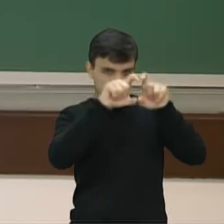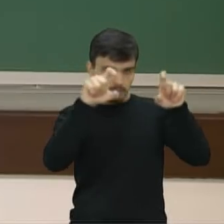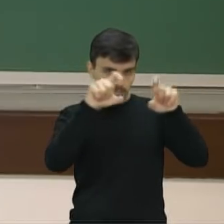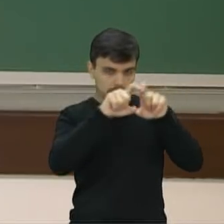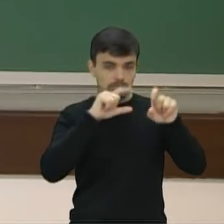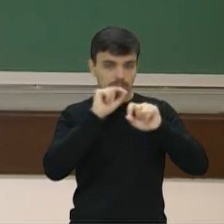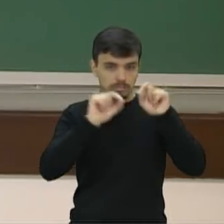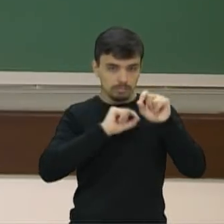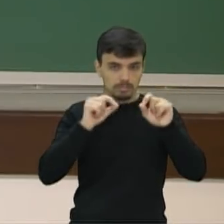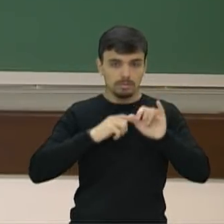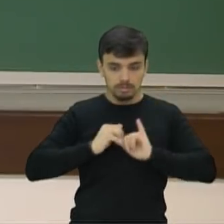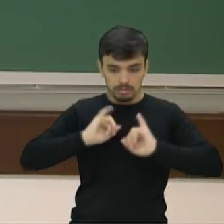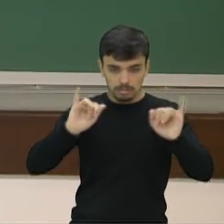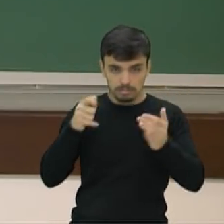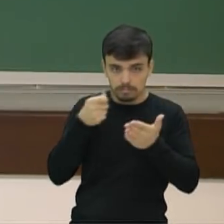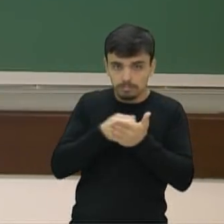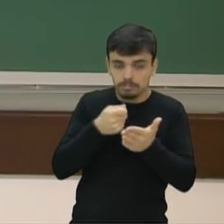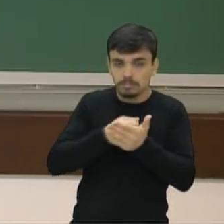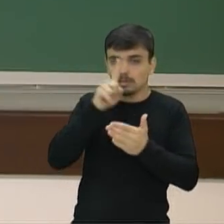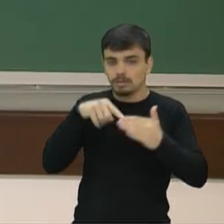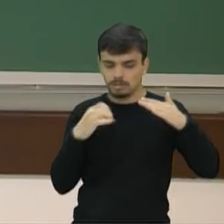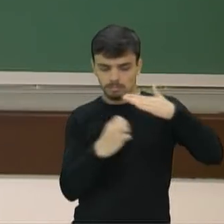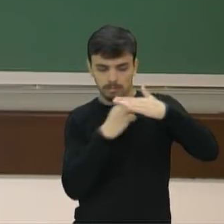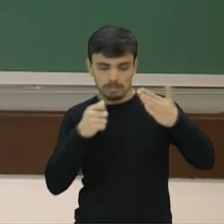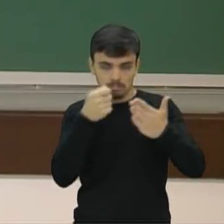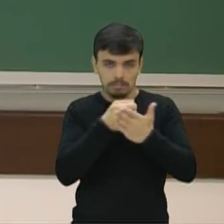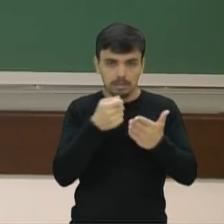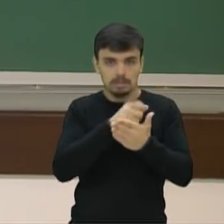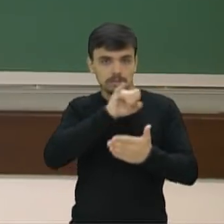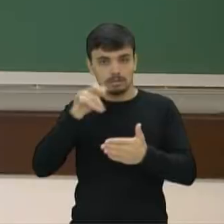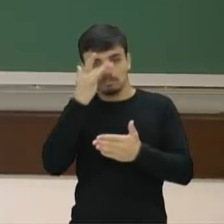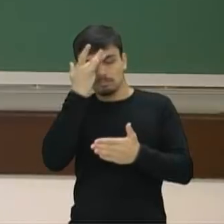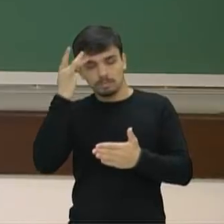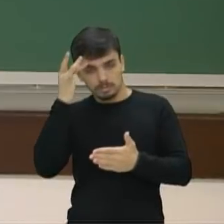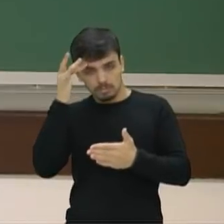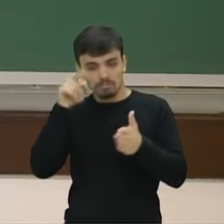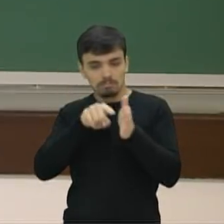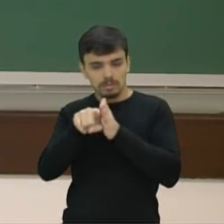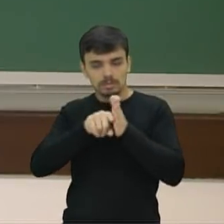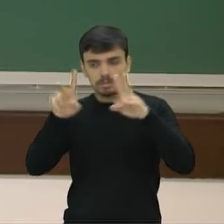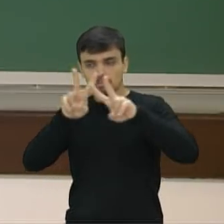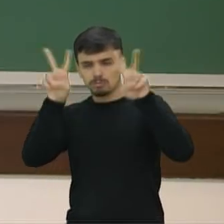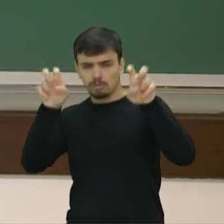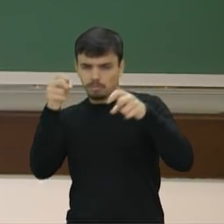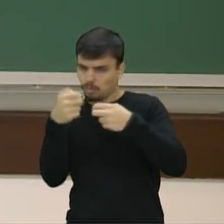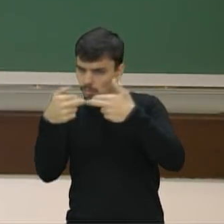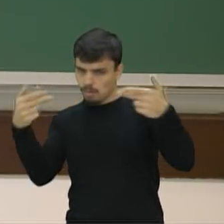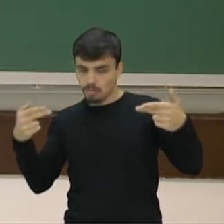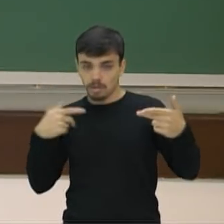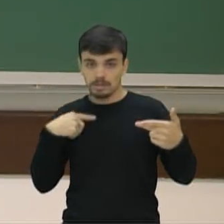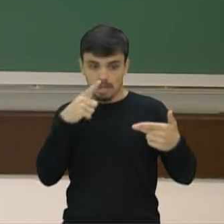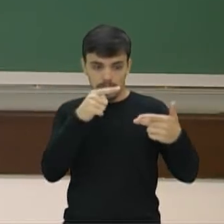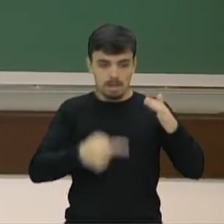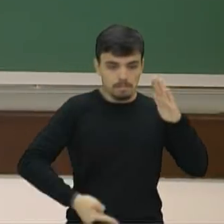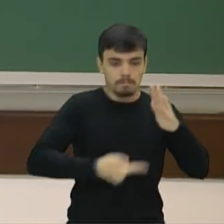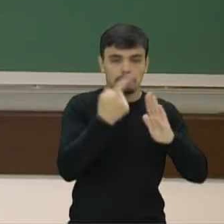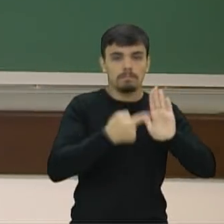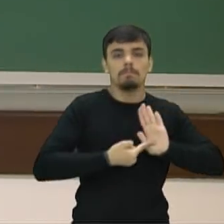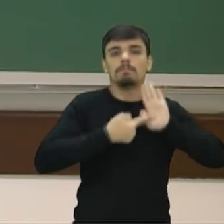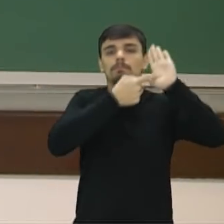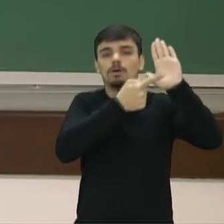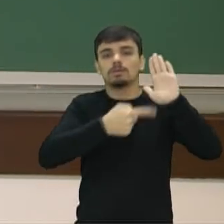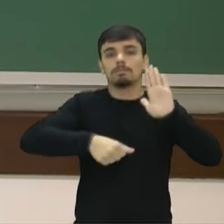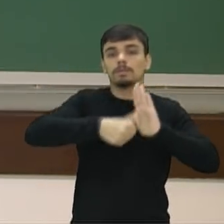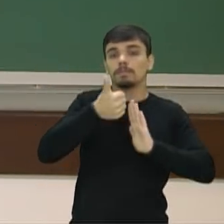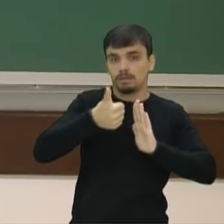patrocinados. São empresas que pagam para que quando alguém pesquisar sobre determinado assunto, elas venham a aparecer em primeiro lugar.